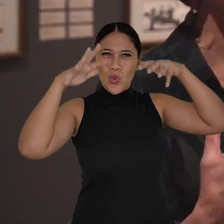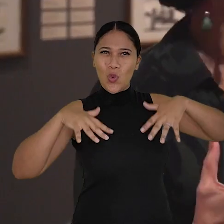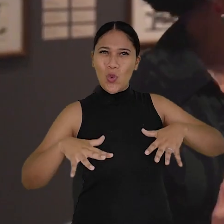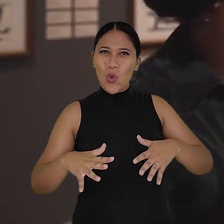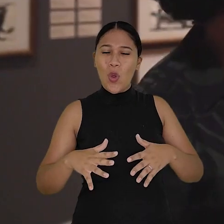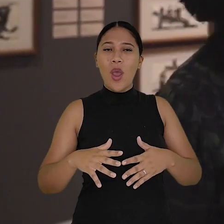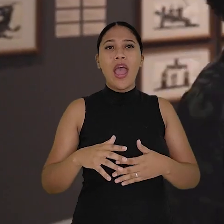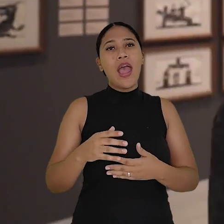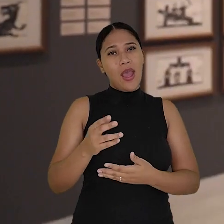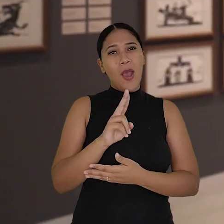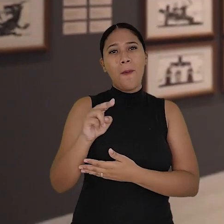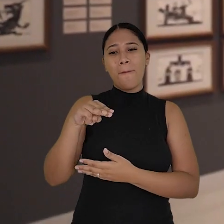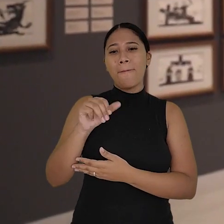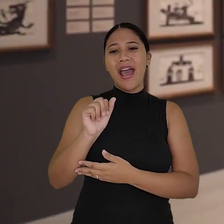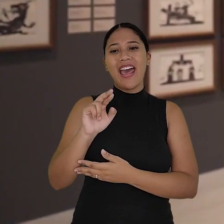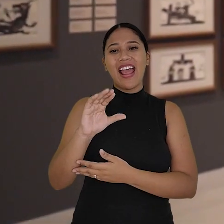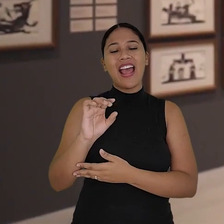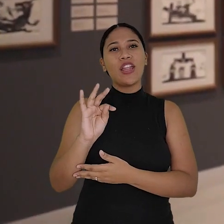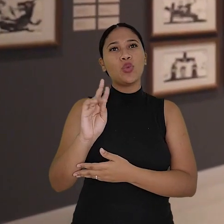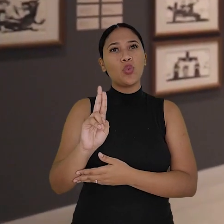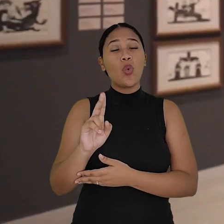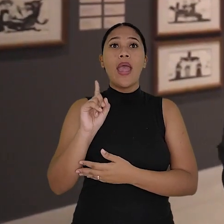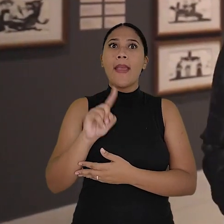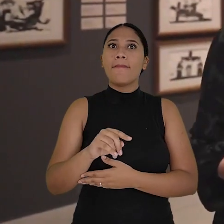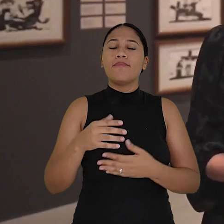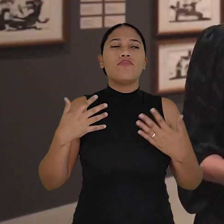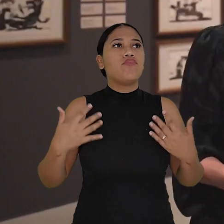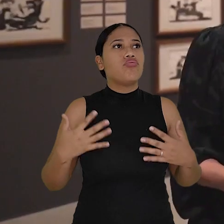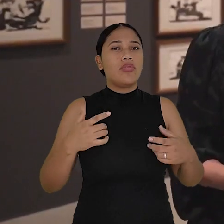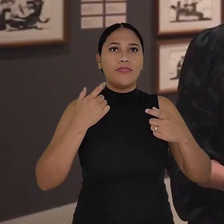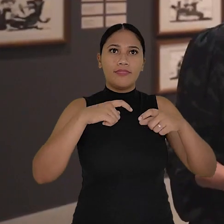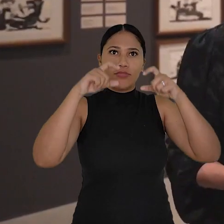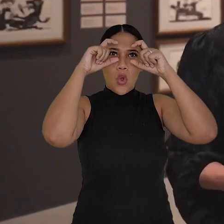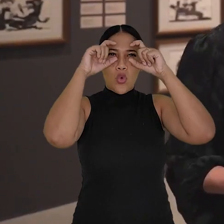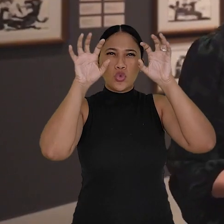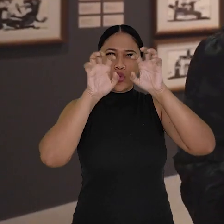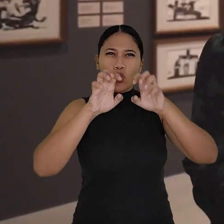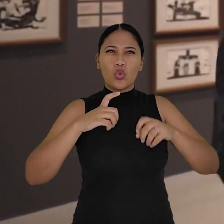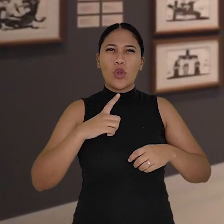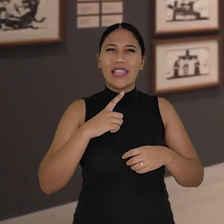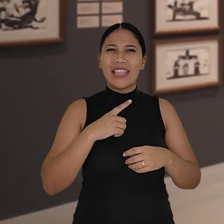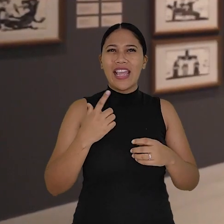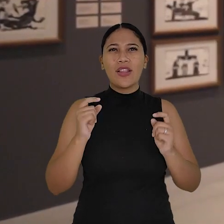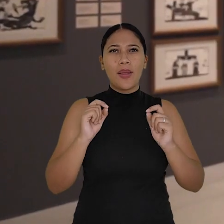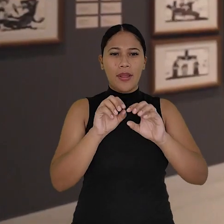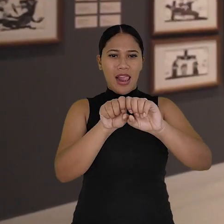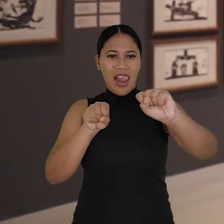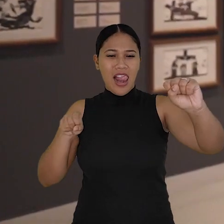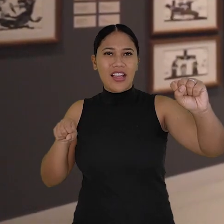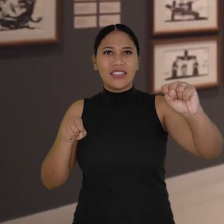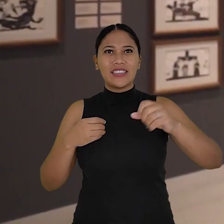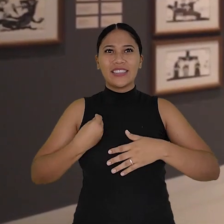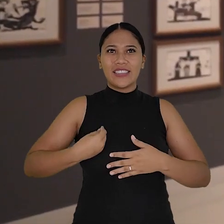roupa complexíssima, porque vocês veem que tem um cravo na boca, tem o óculos escuro, tem as lanças